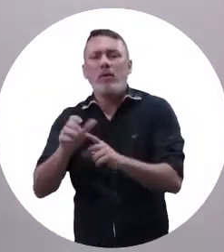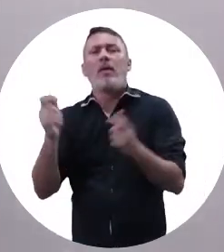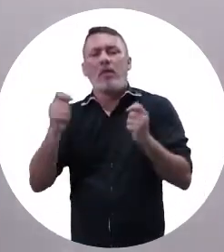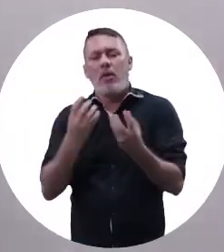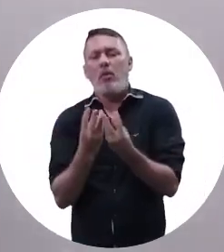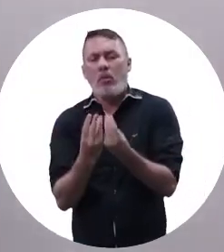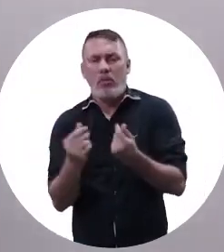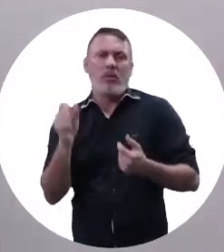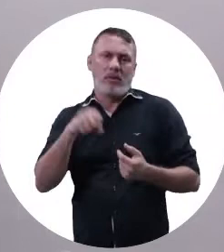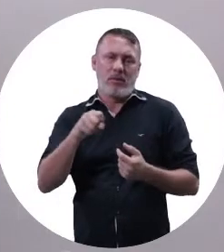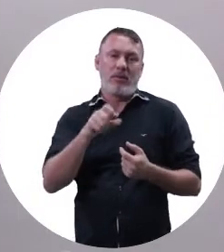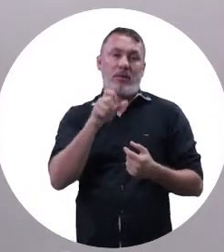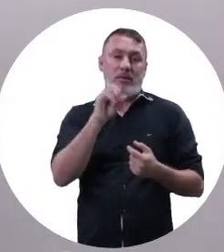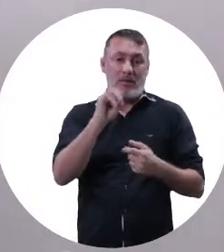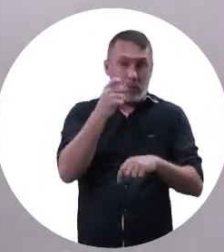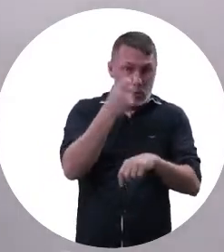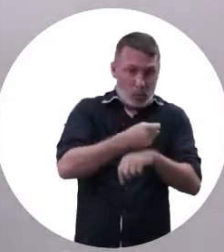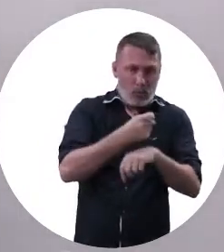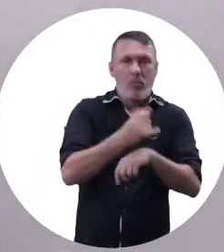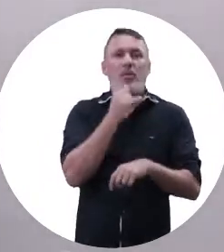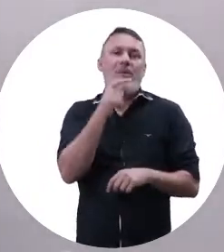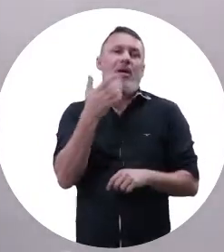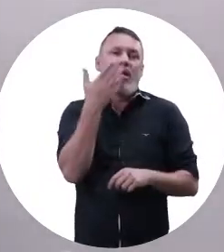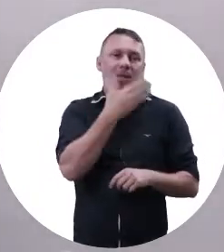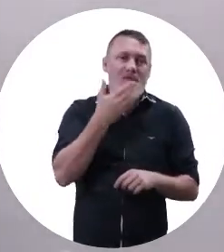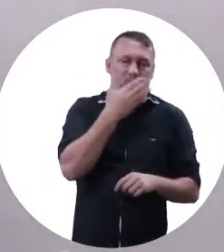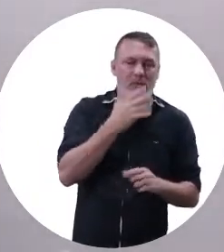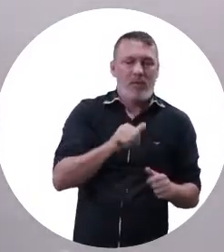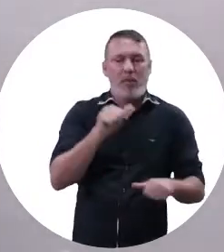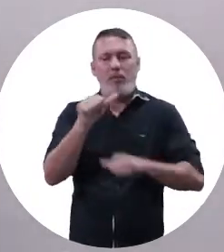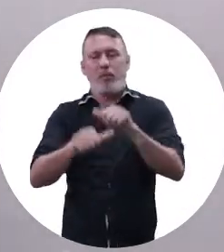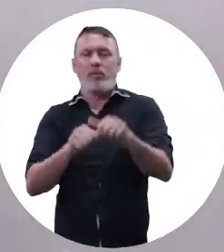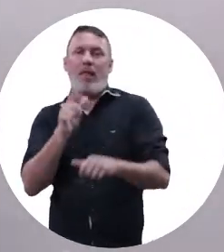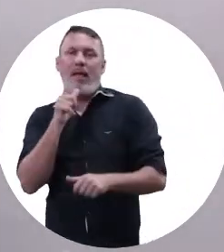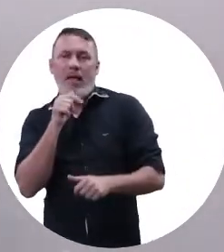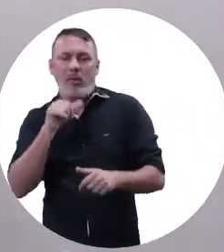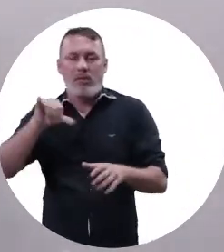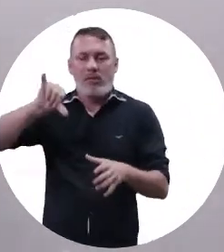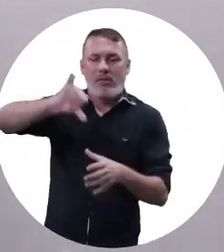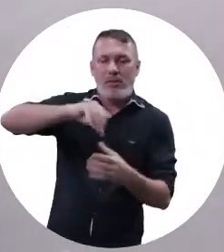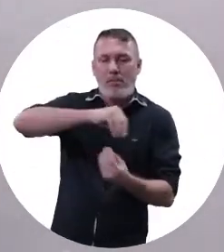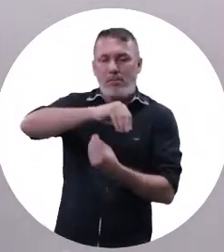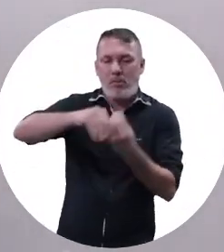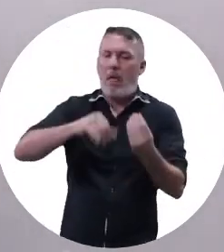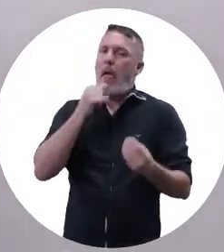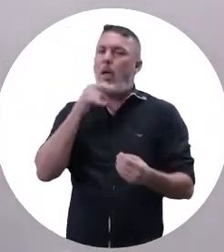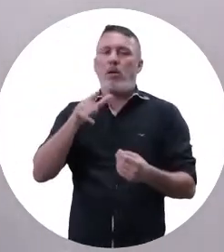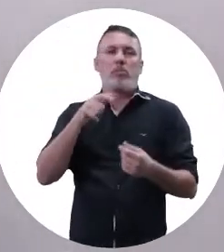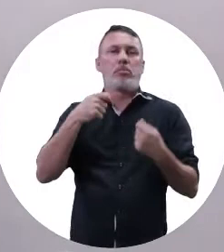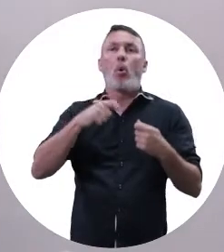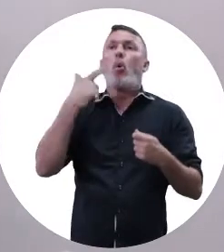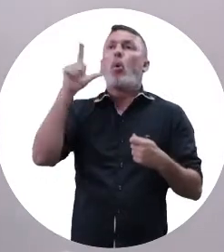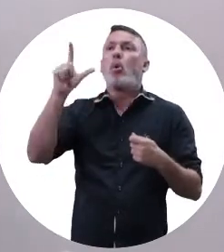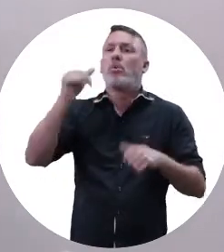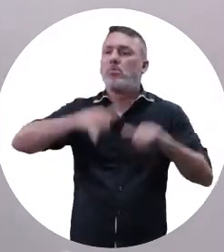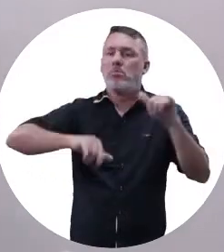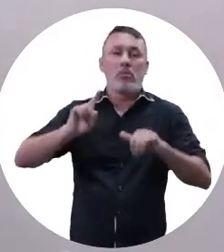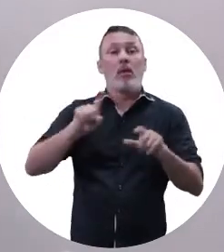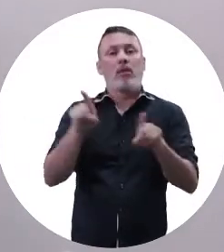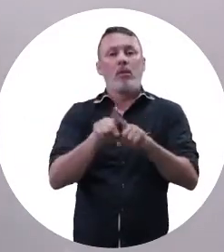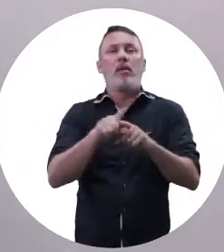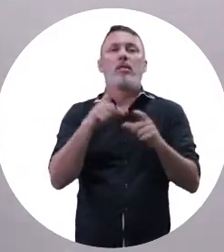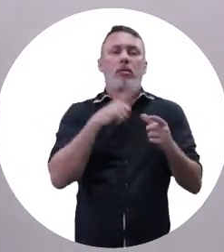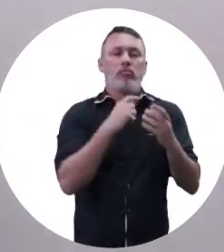encontrar substâncias covalentes no estado sólido, o açúcar, no estado líquido, a água é uma substância covalente, e no